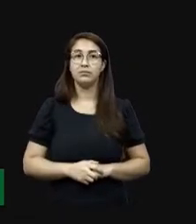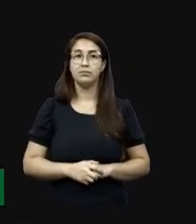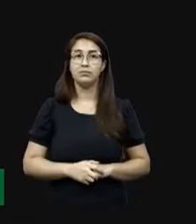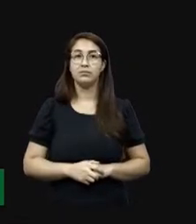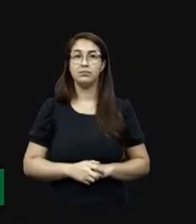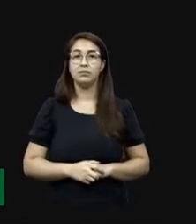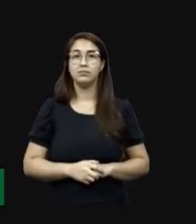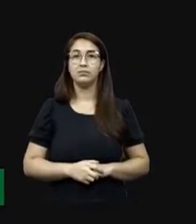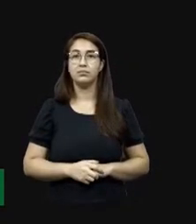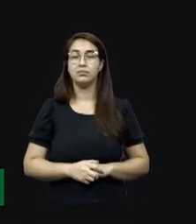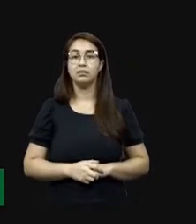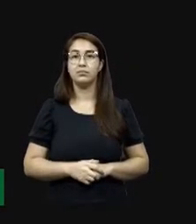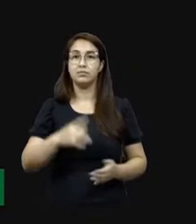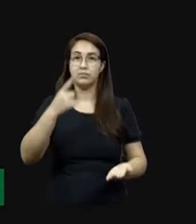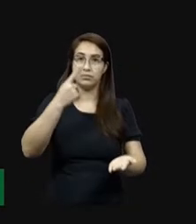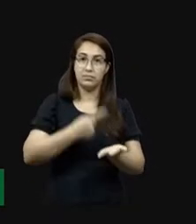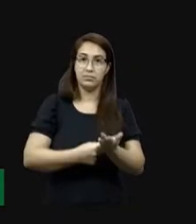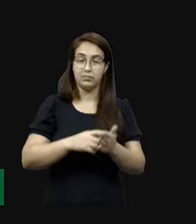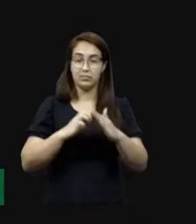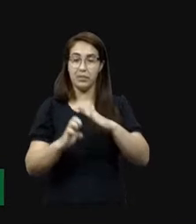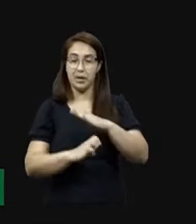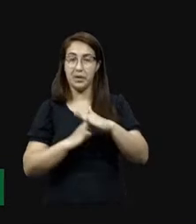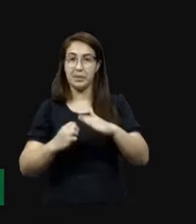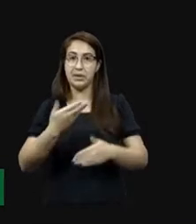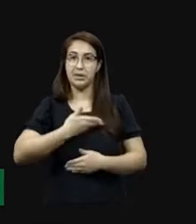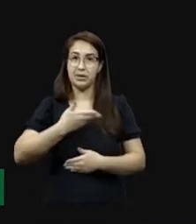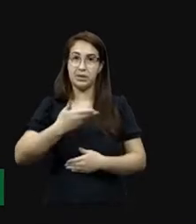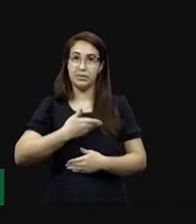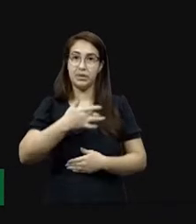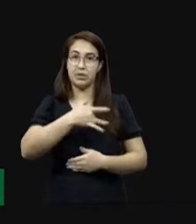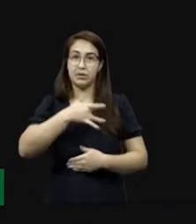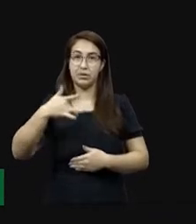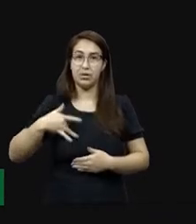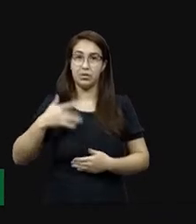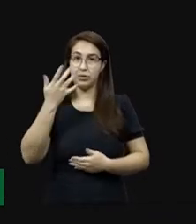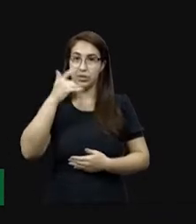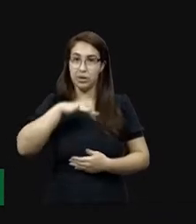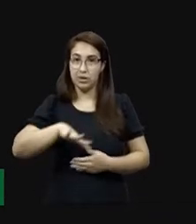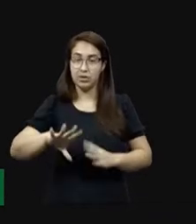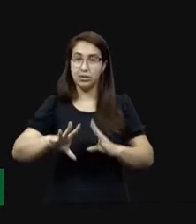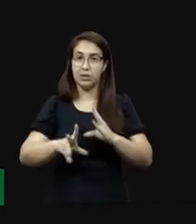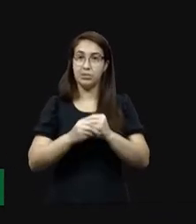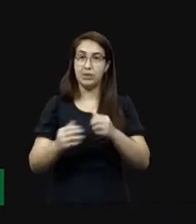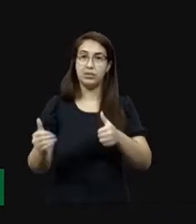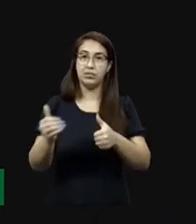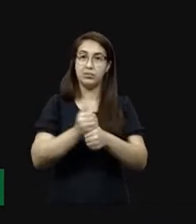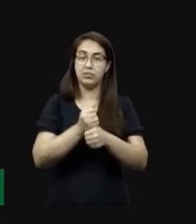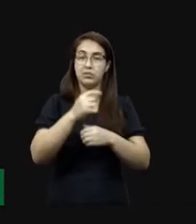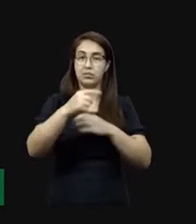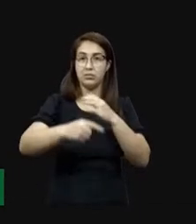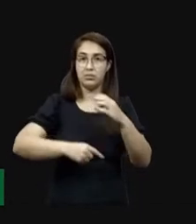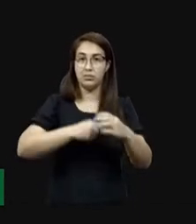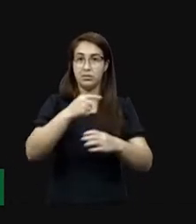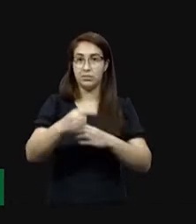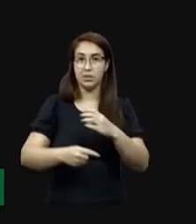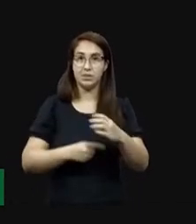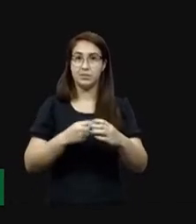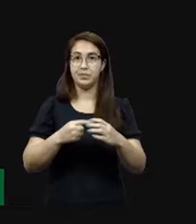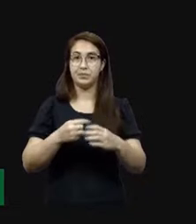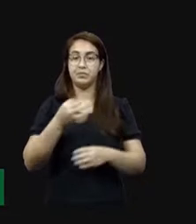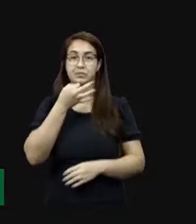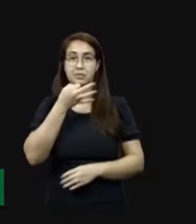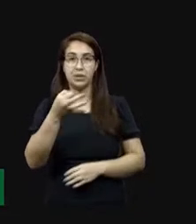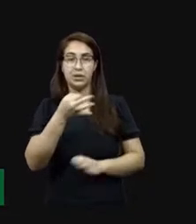Institui o selo Empresa Amiga de Saúde da Criança. Emenda substitutiva global.